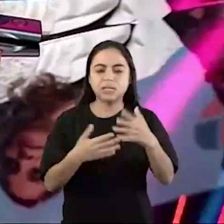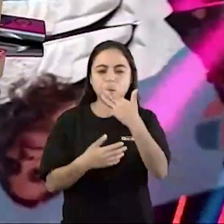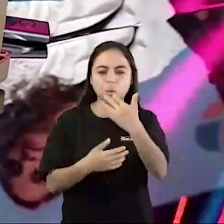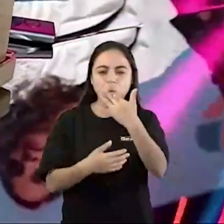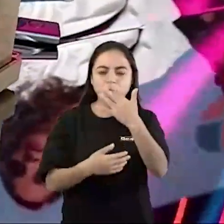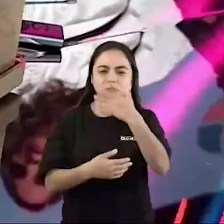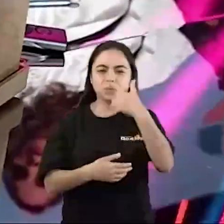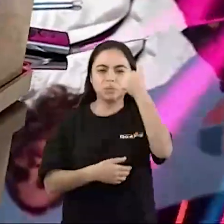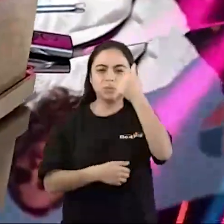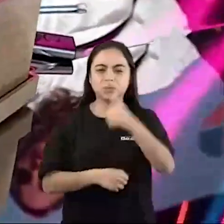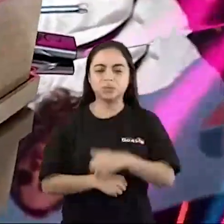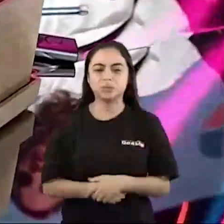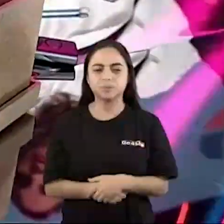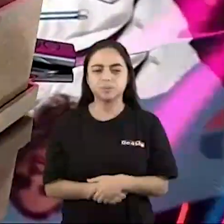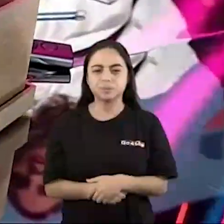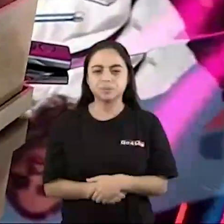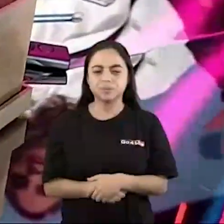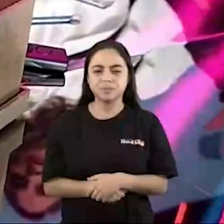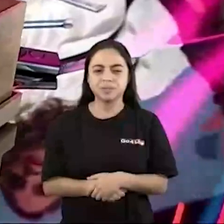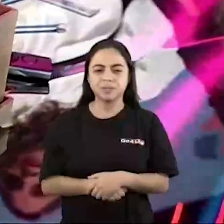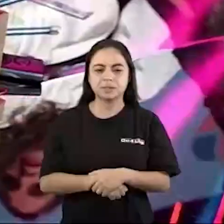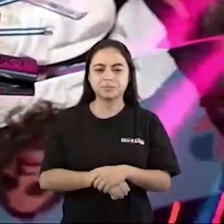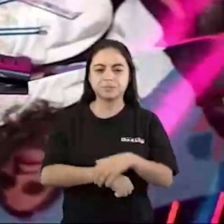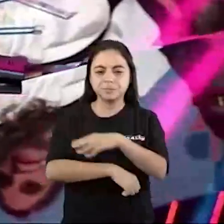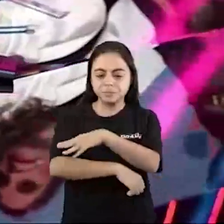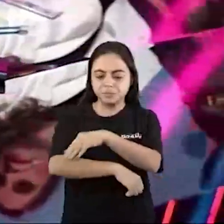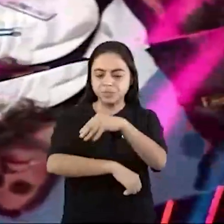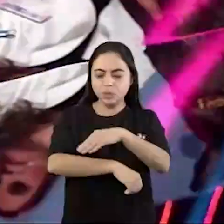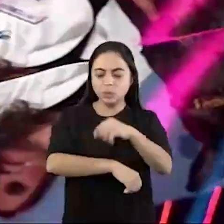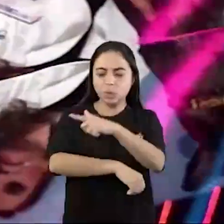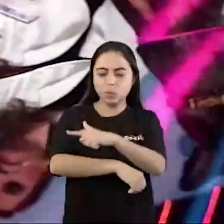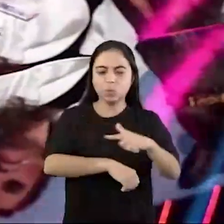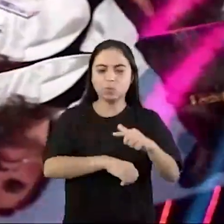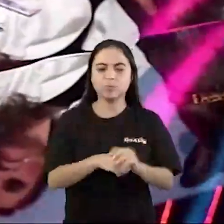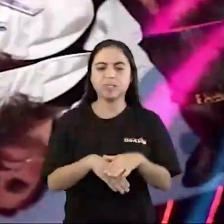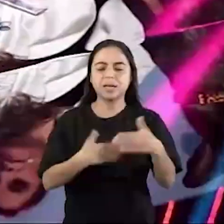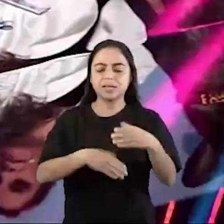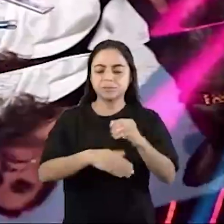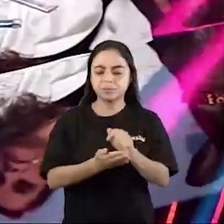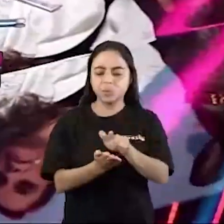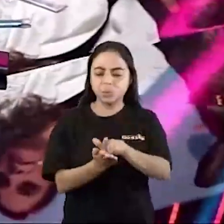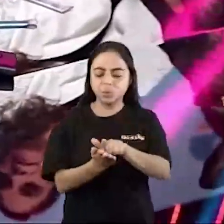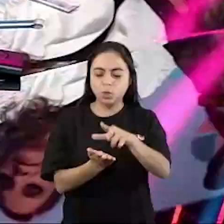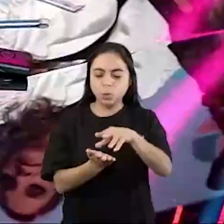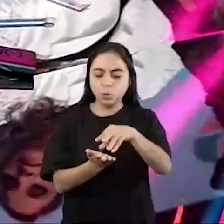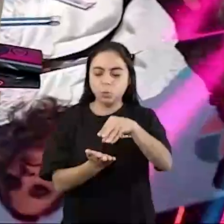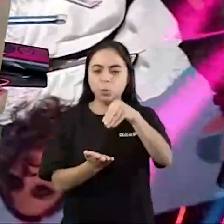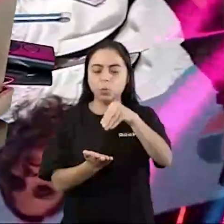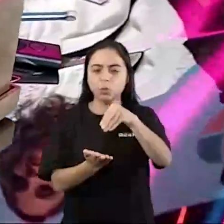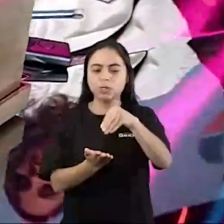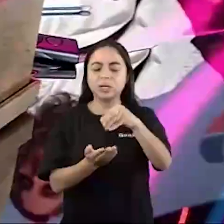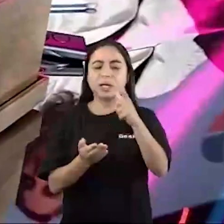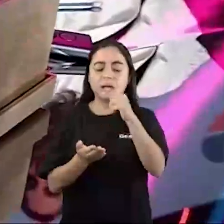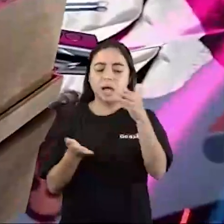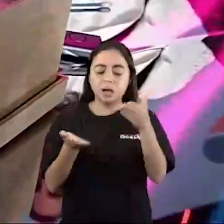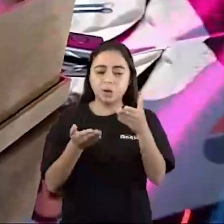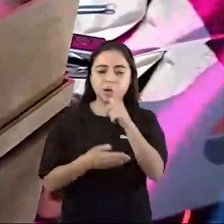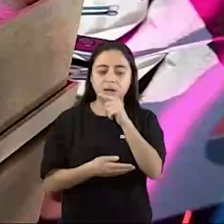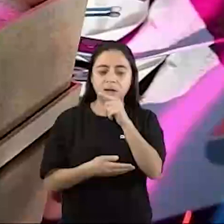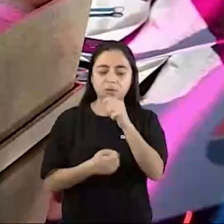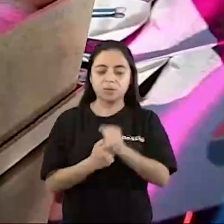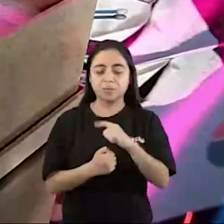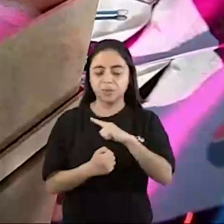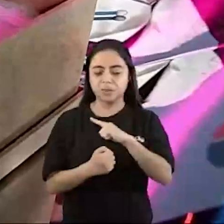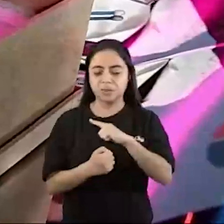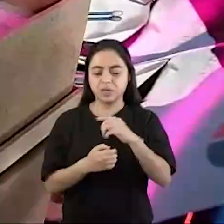melhor. E aí, ó, tirando o excesso no papel, e aí agora a gente enxágua. A gente já pôs um copinho com